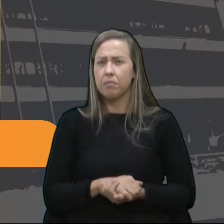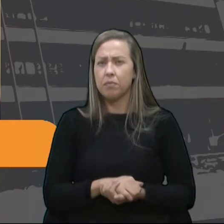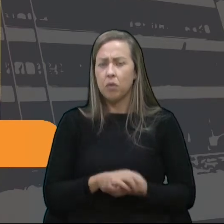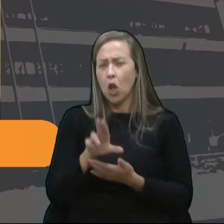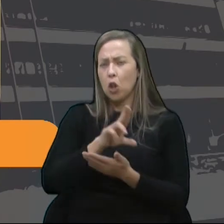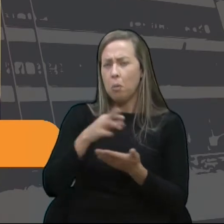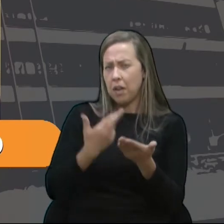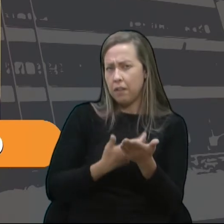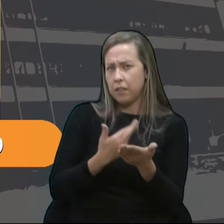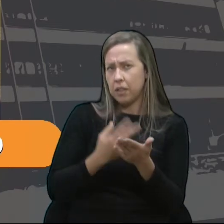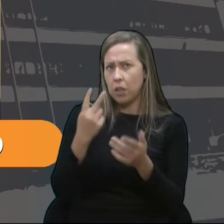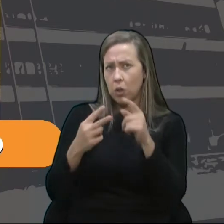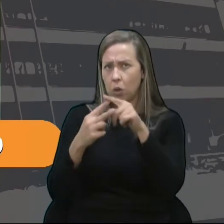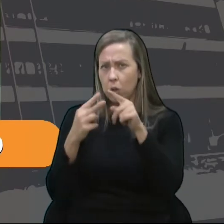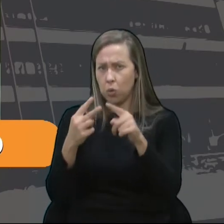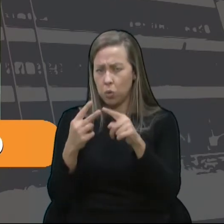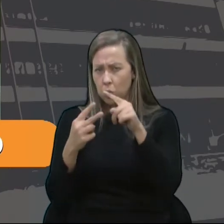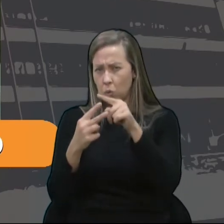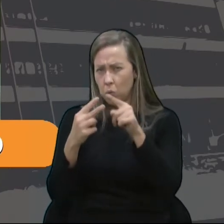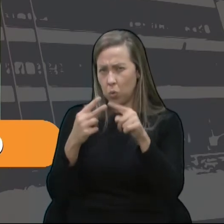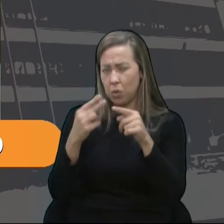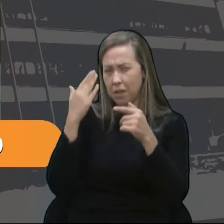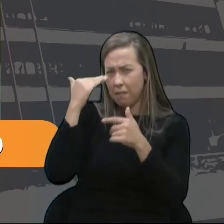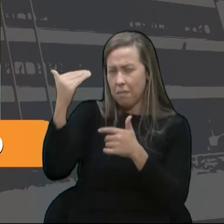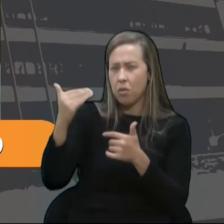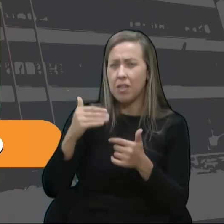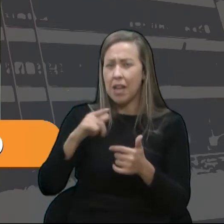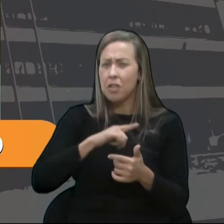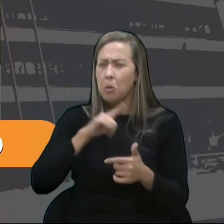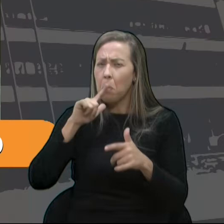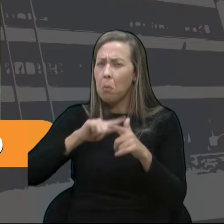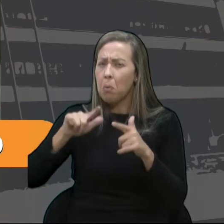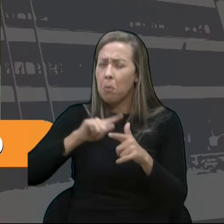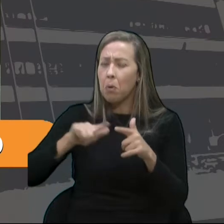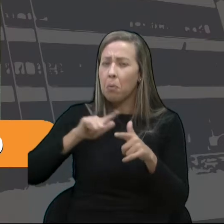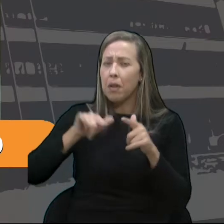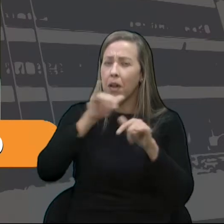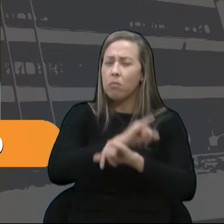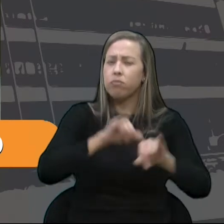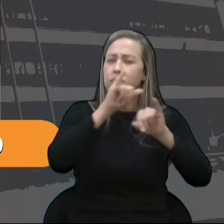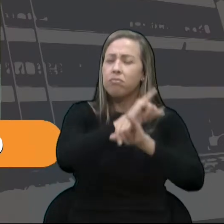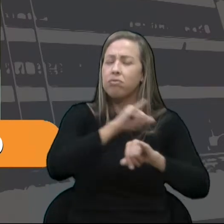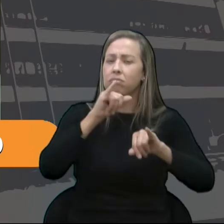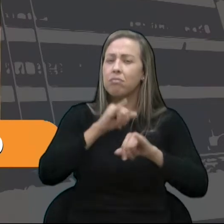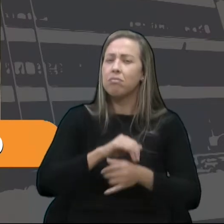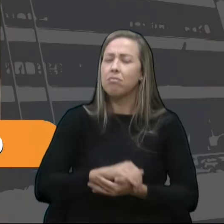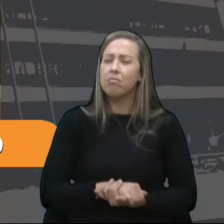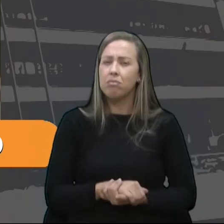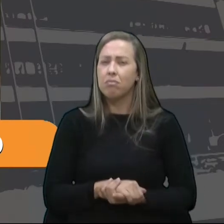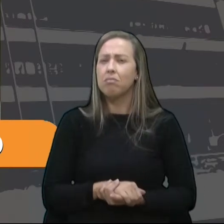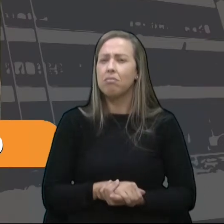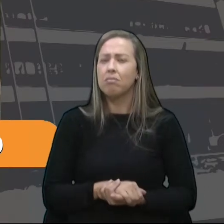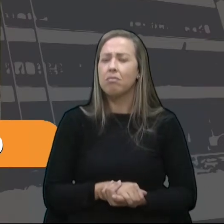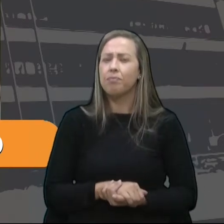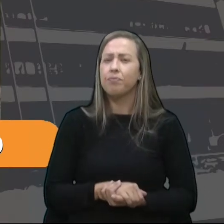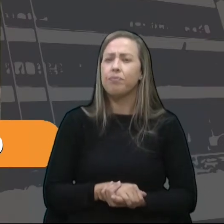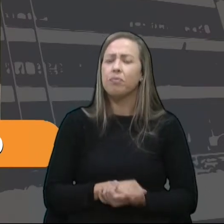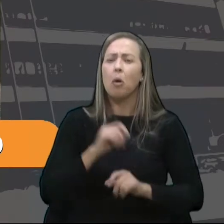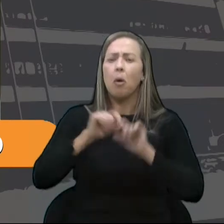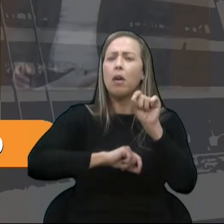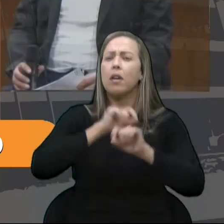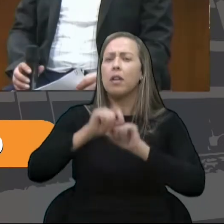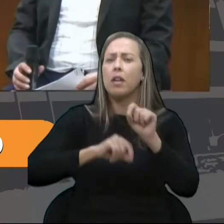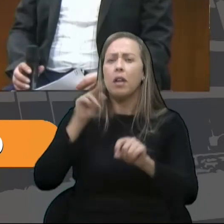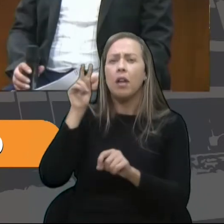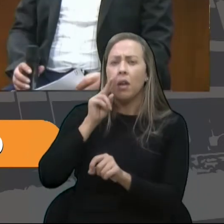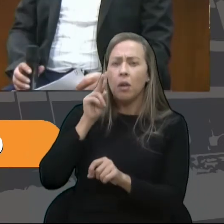Lancet. Isso, acho que foi Lancet, mas eu acho que talvez tenha tido um problema na Nature também. Mas, enfim, que eu me